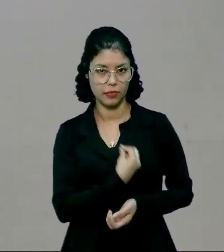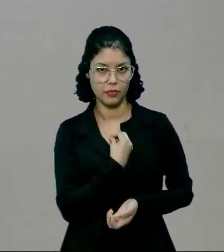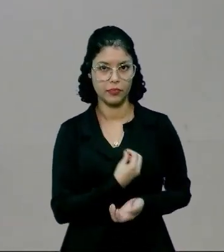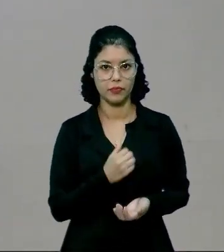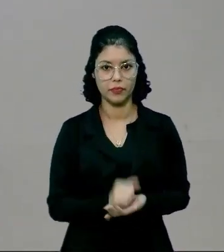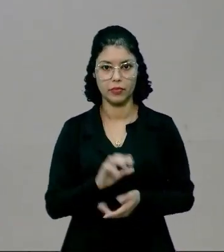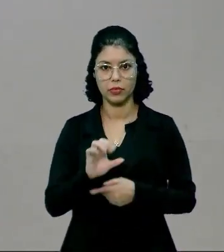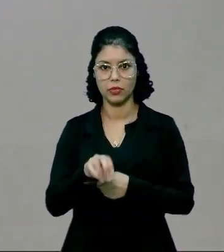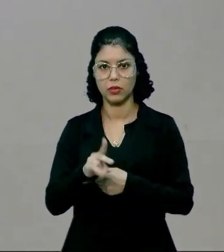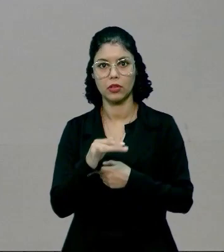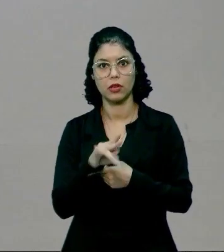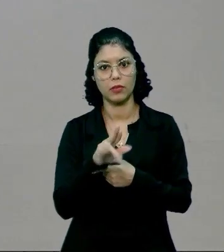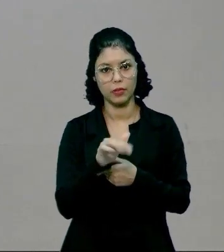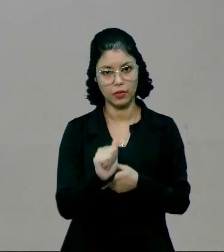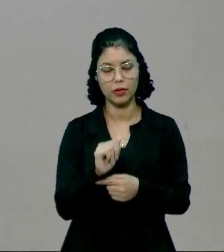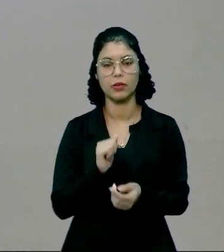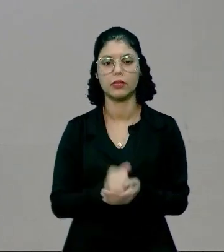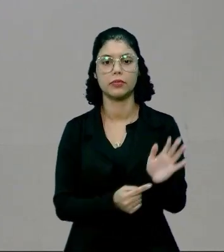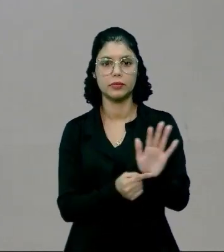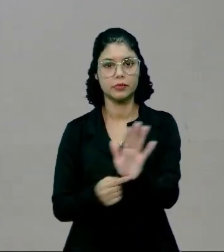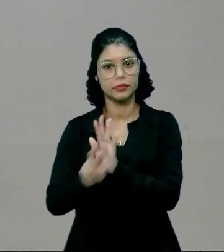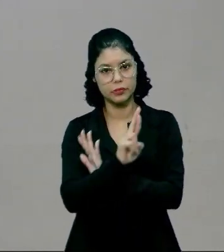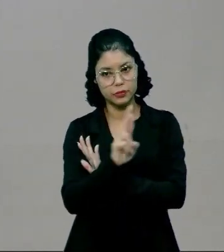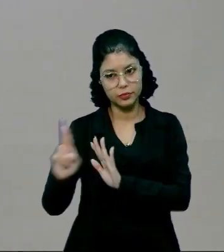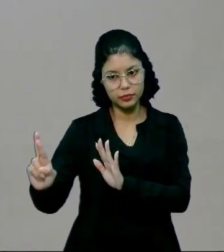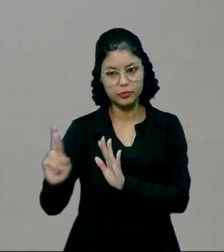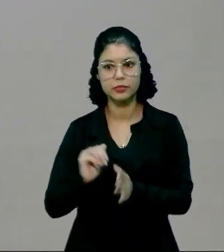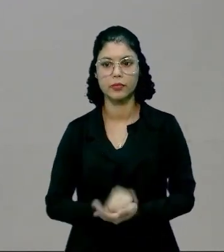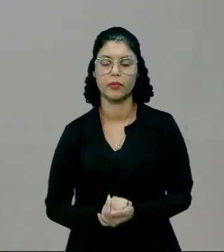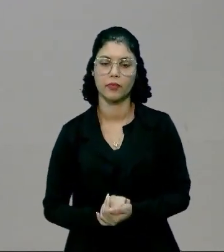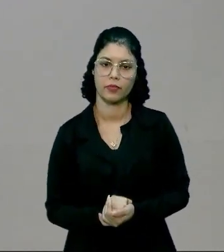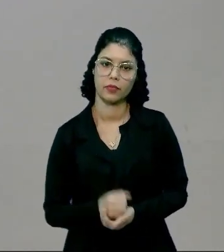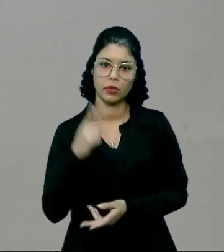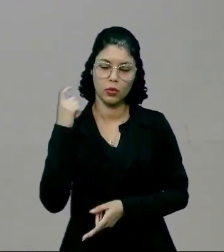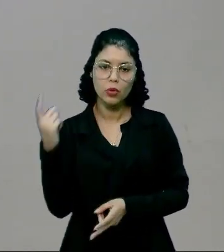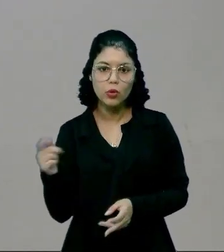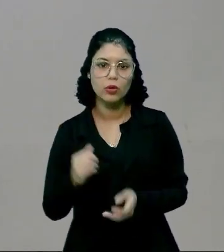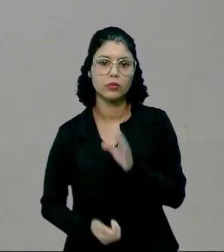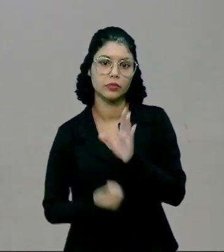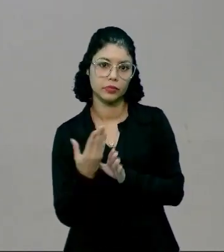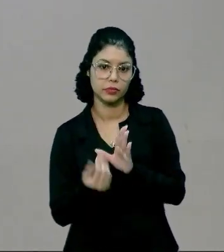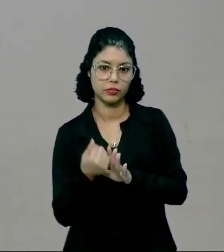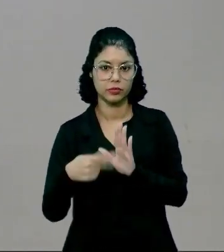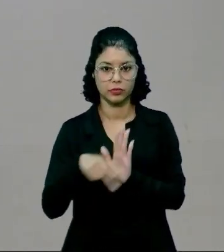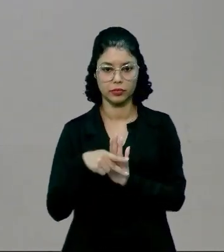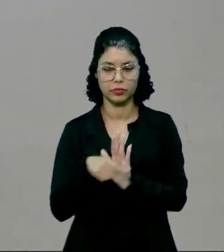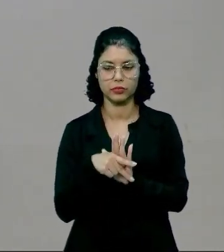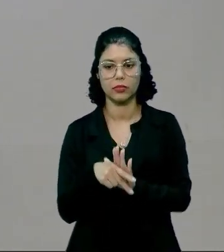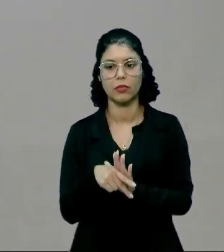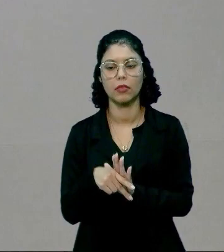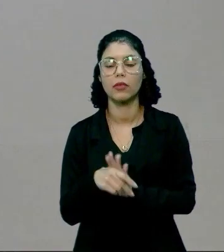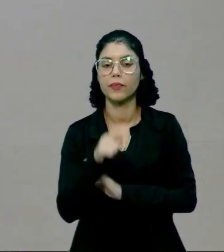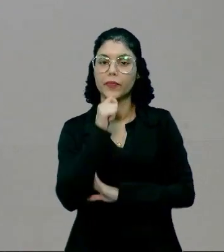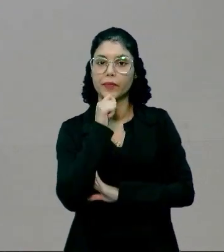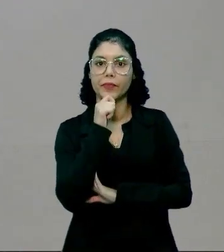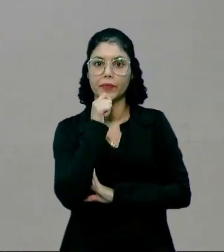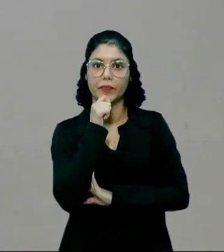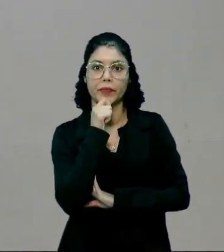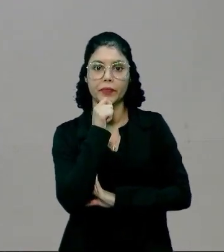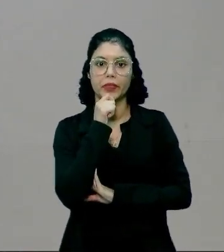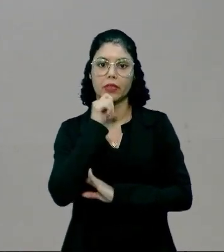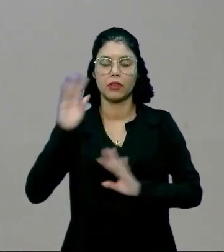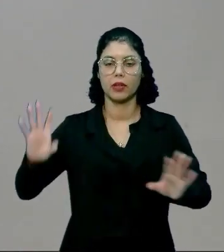da onomatopeia, representado pelo R ali, que é a sonorização, a pronúncia, e aí a gente tem a